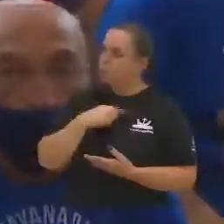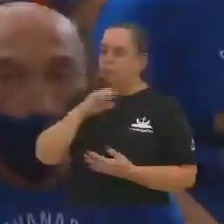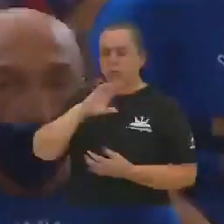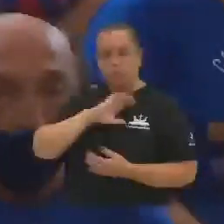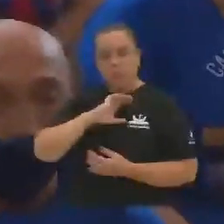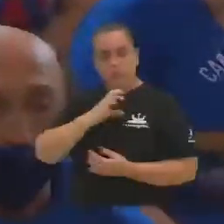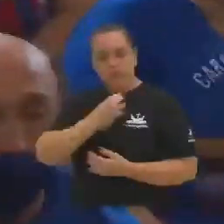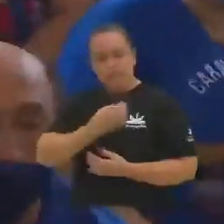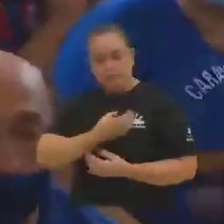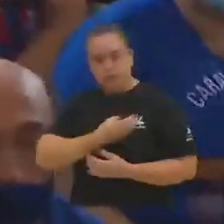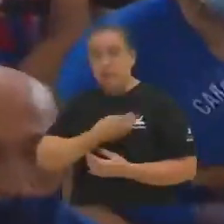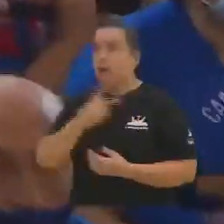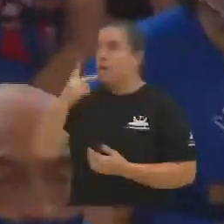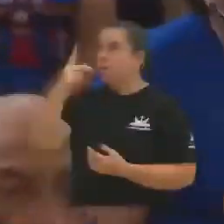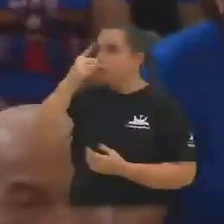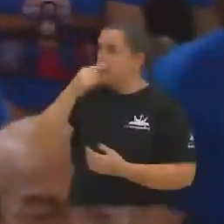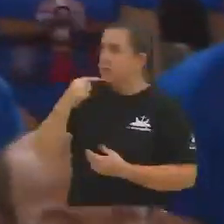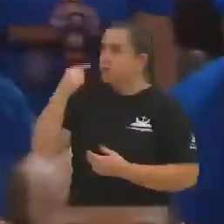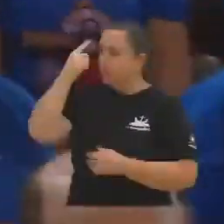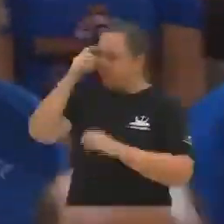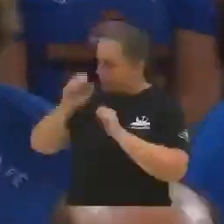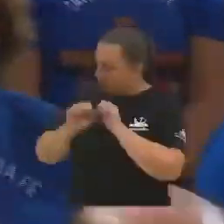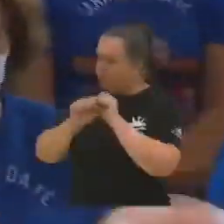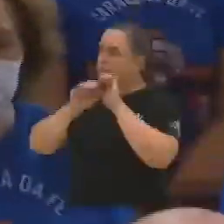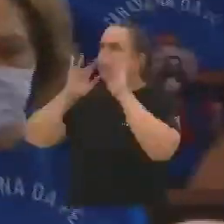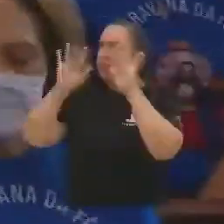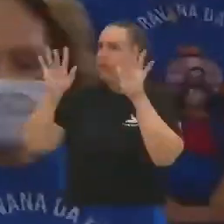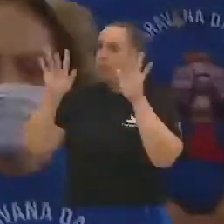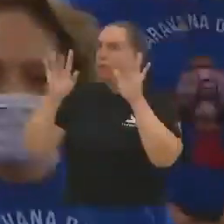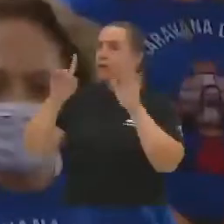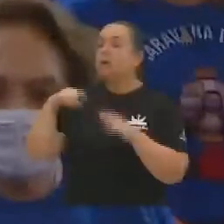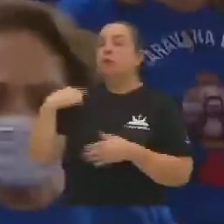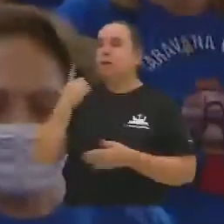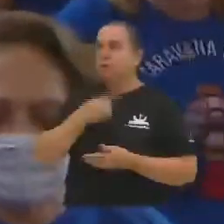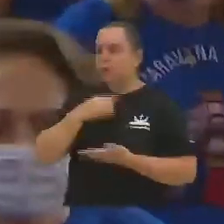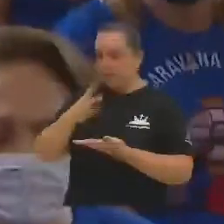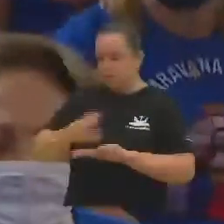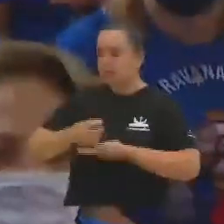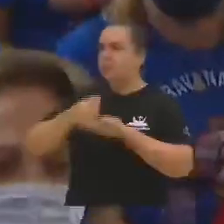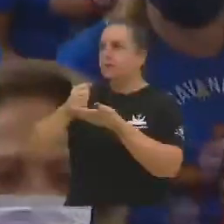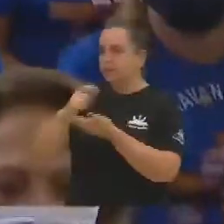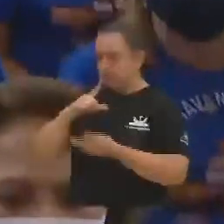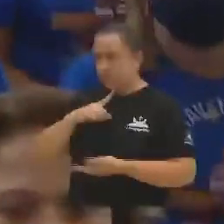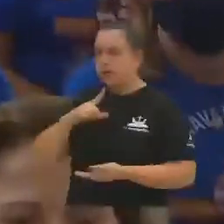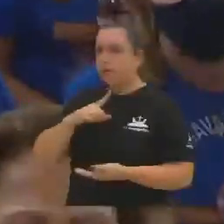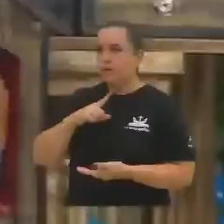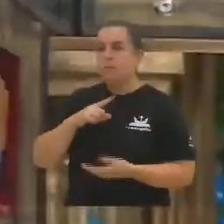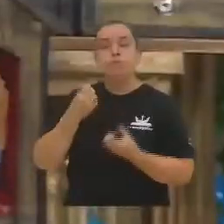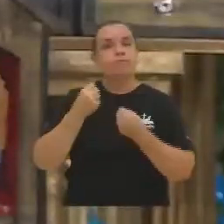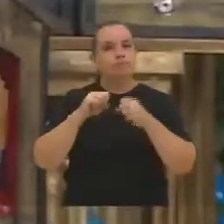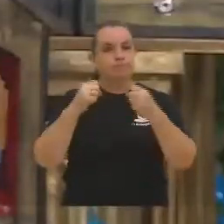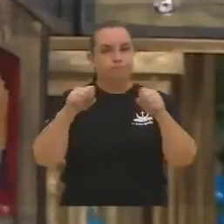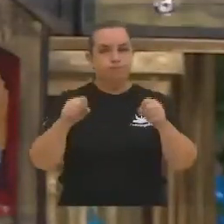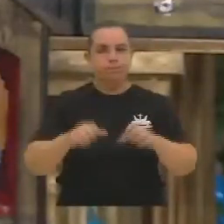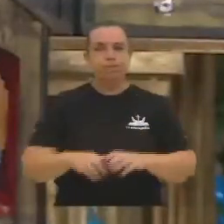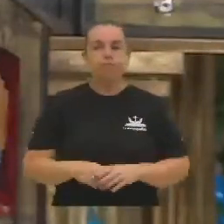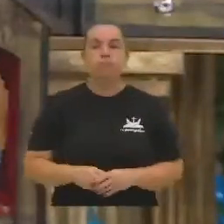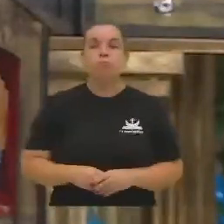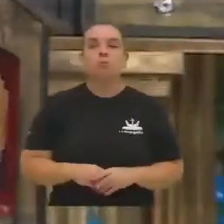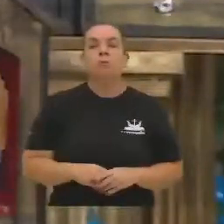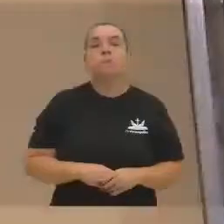Senhor, resplandecei a vossa face e nós seremos salvos.